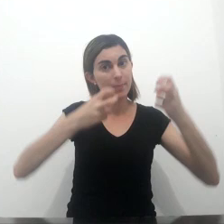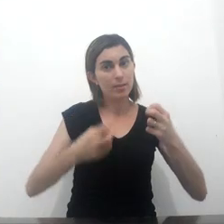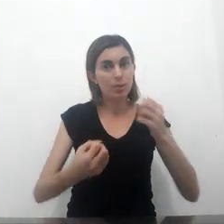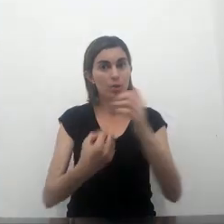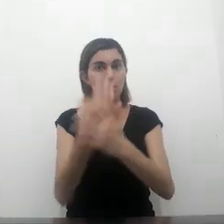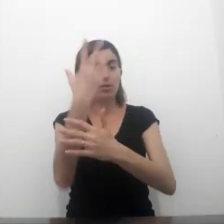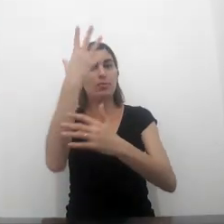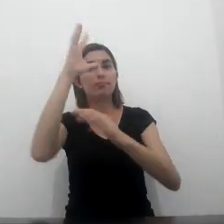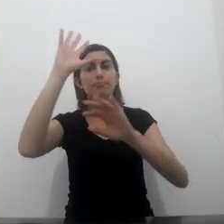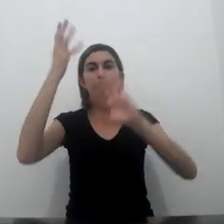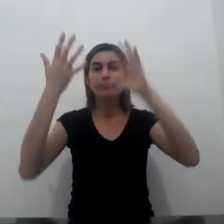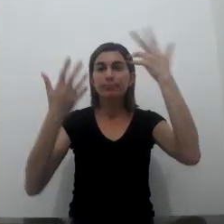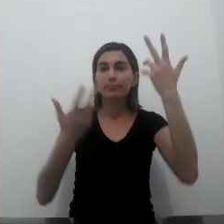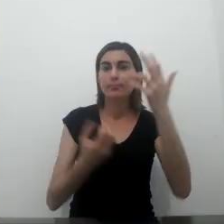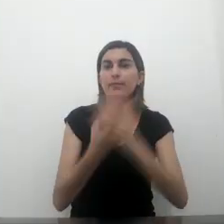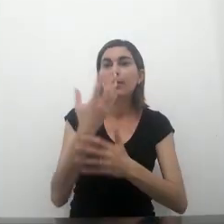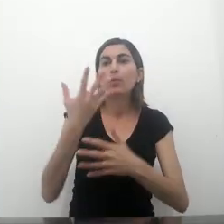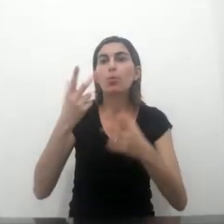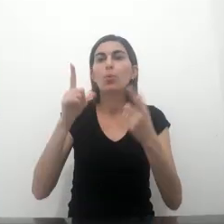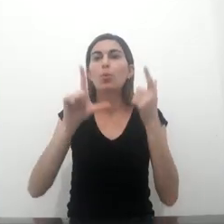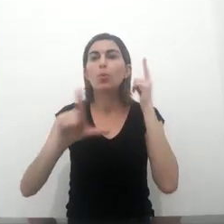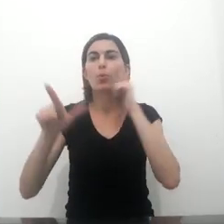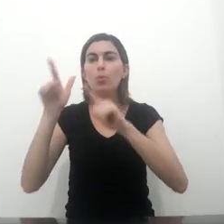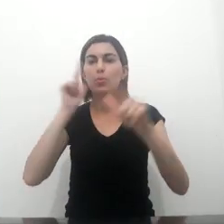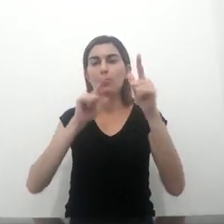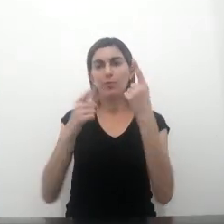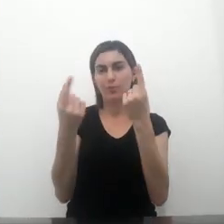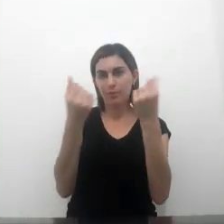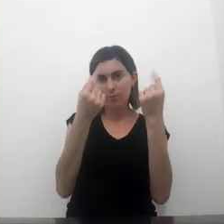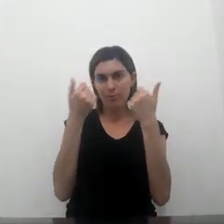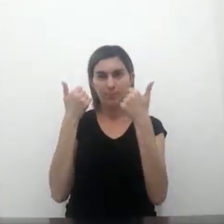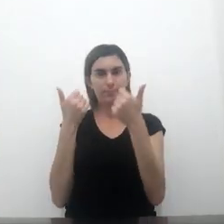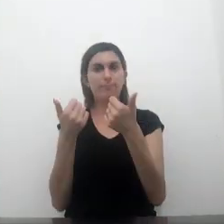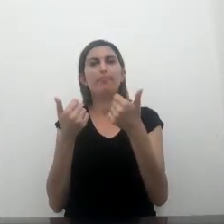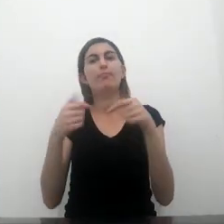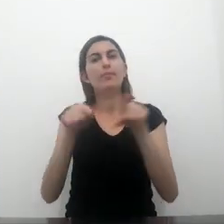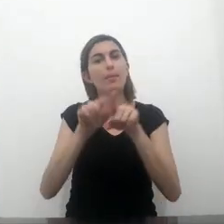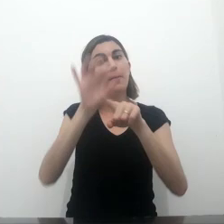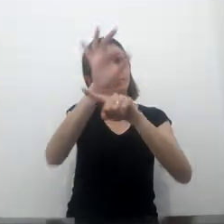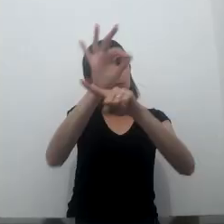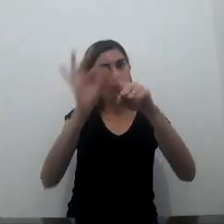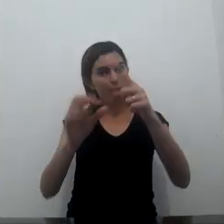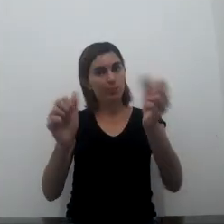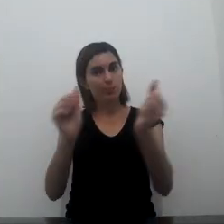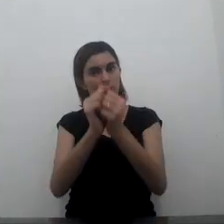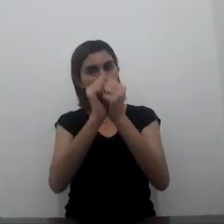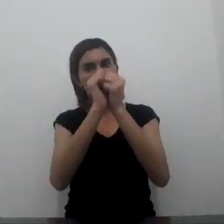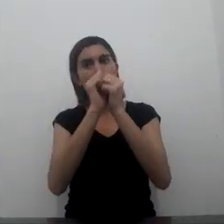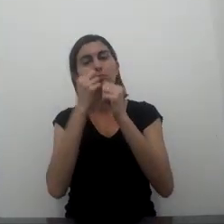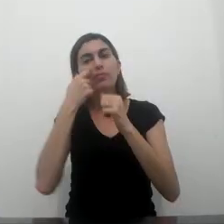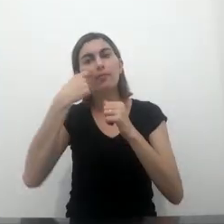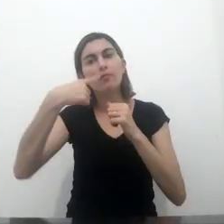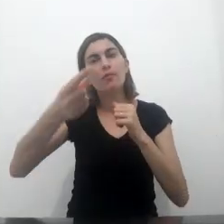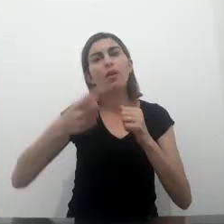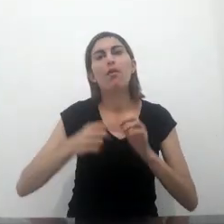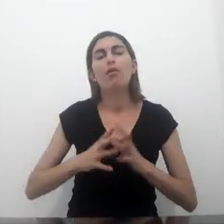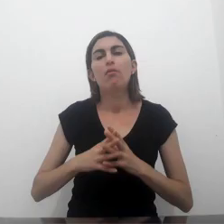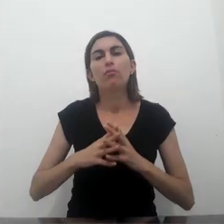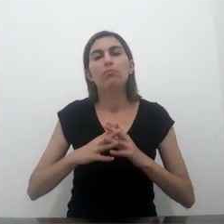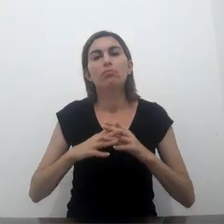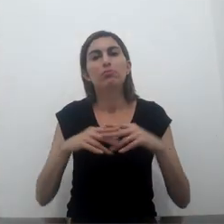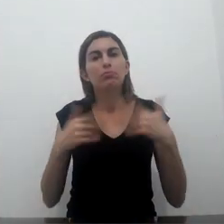nós estamos criando situações envolvendo lucro, beleza? E também com porcentagem. Então,